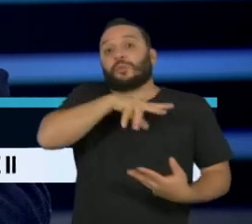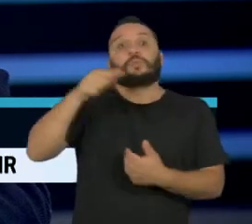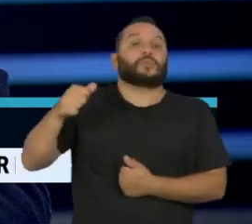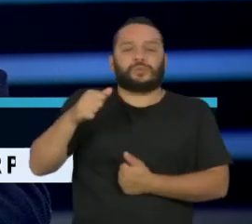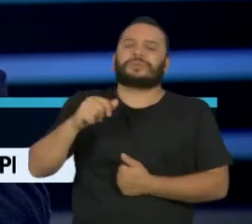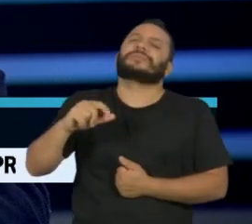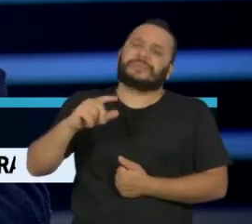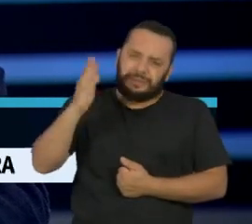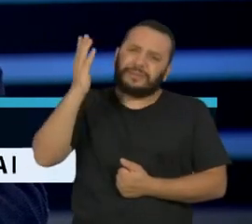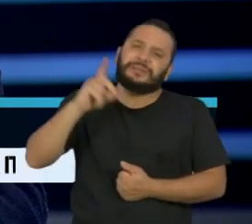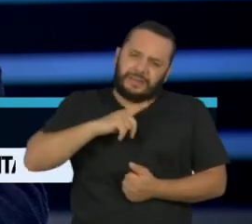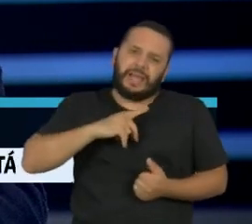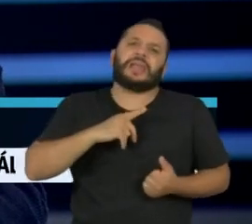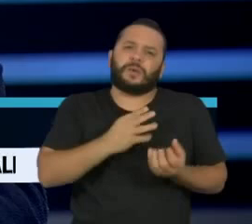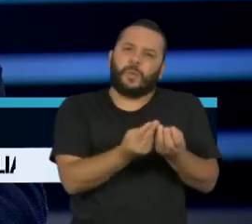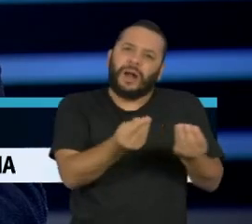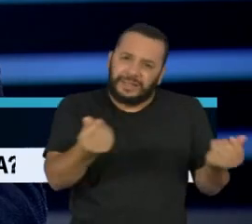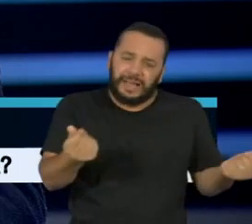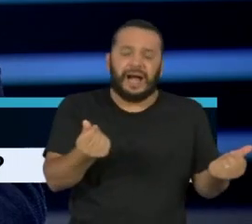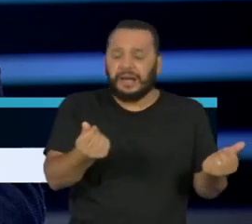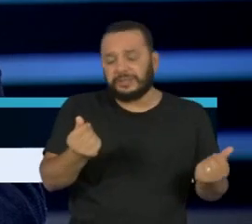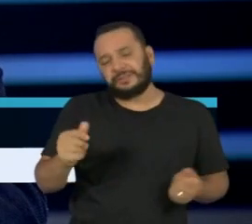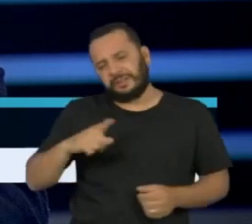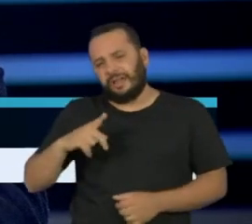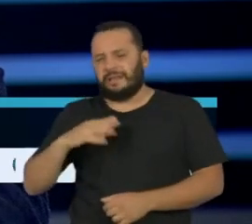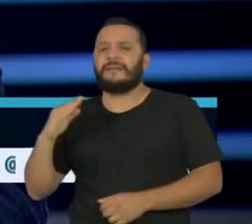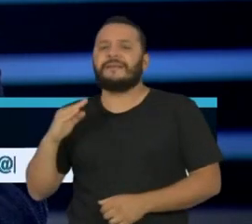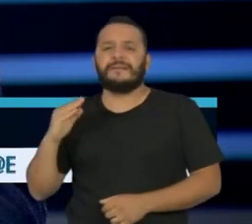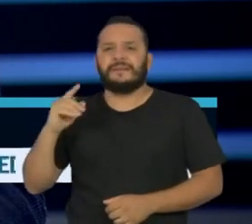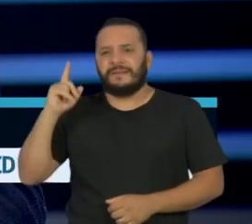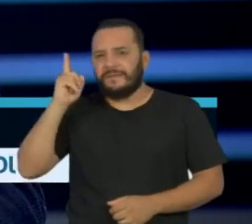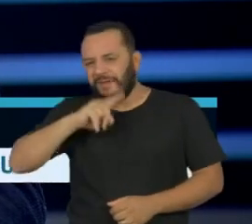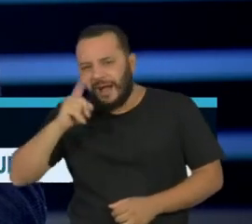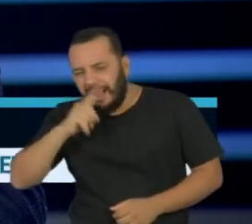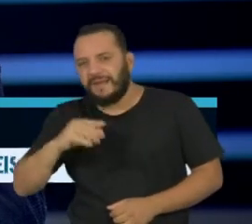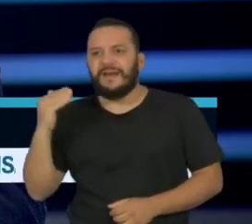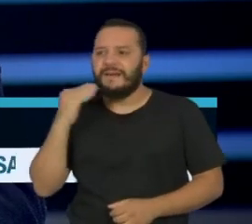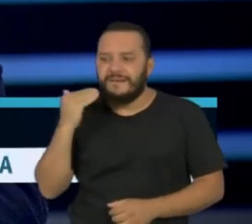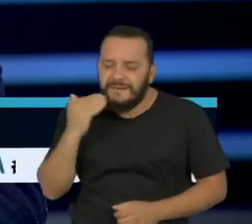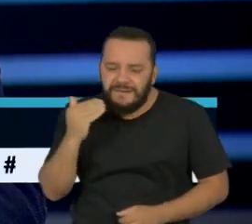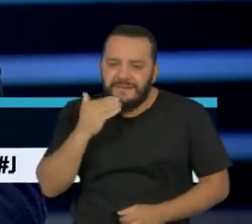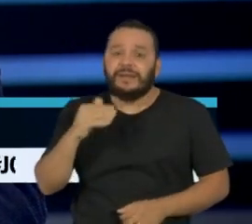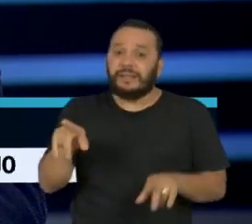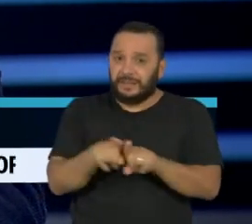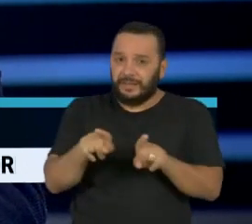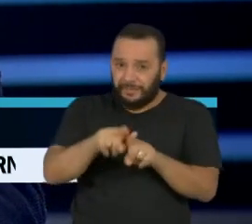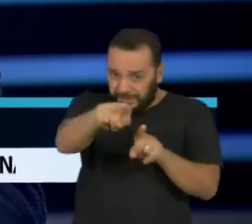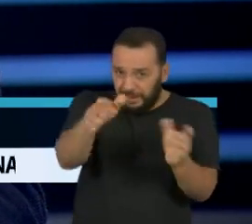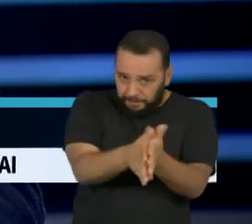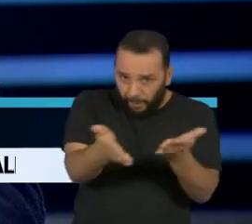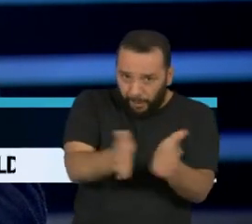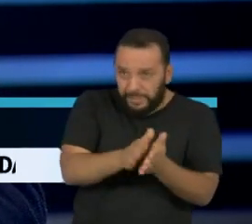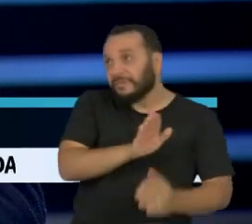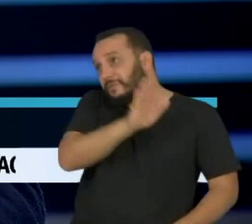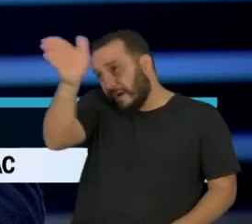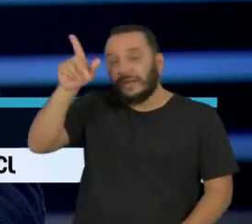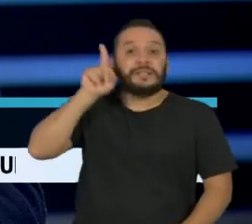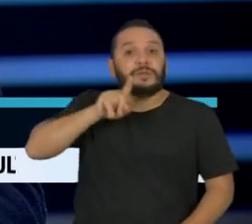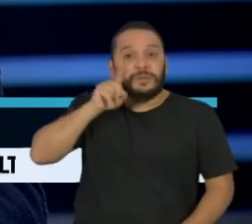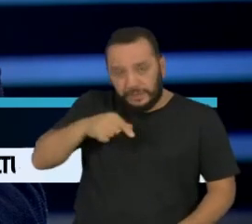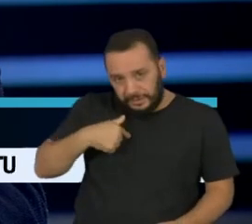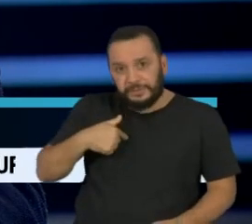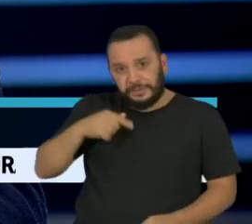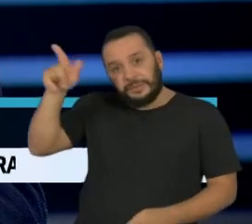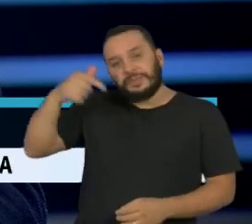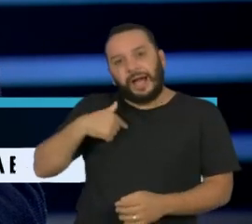qualidades do que defeitos. Compare com os Estados Unidos. Você é pobre nos Estados Unidos, vá procurar um serviço público, você não vai encontrar.